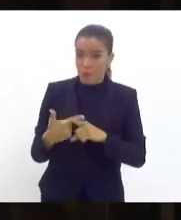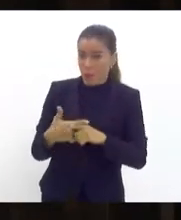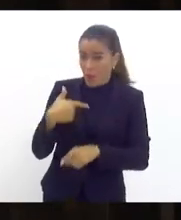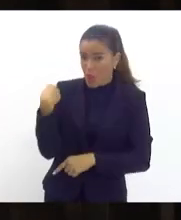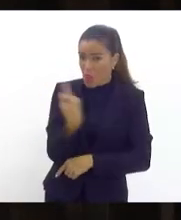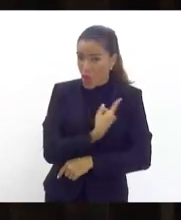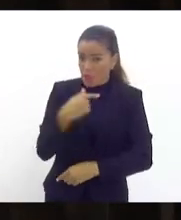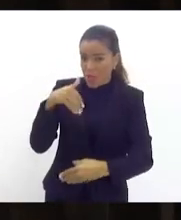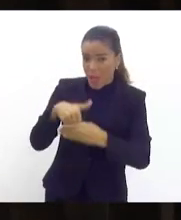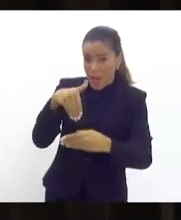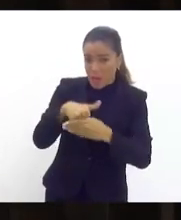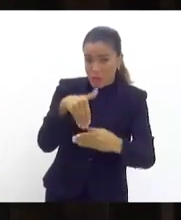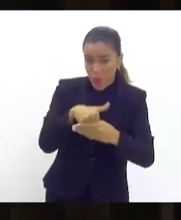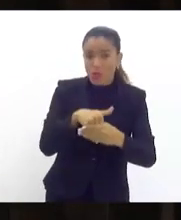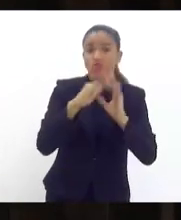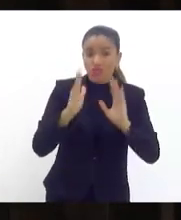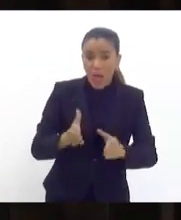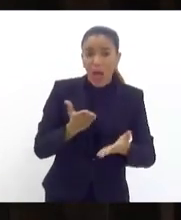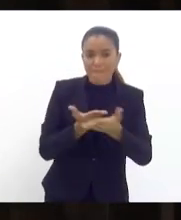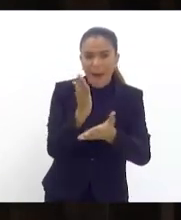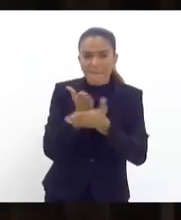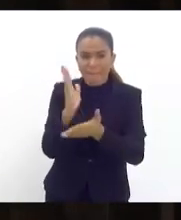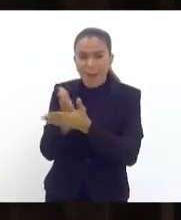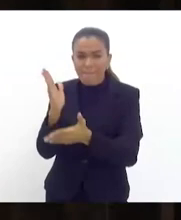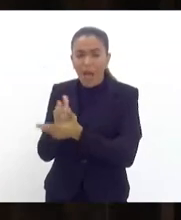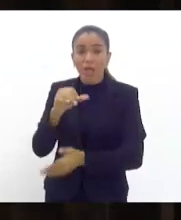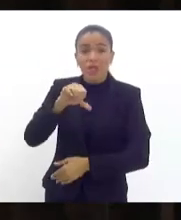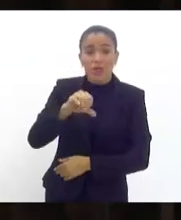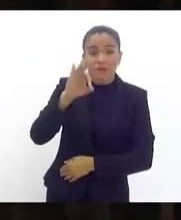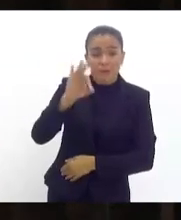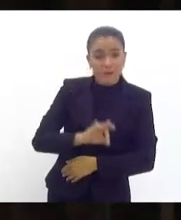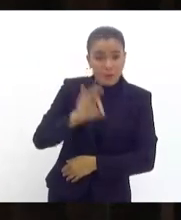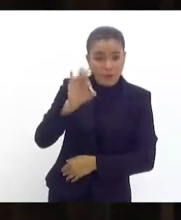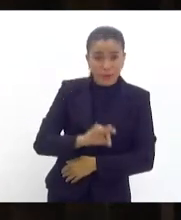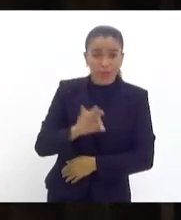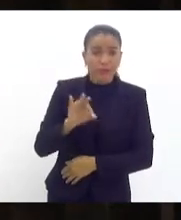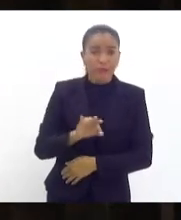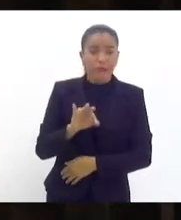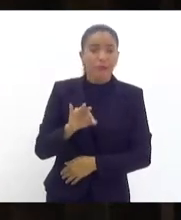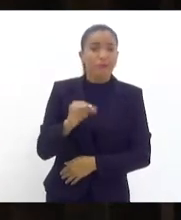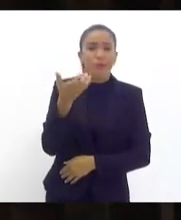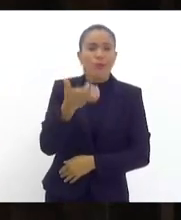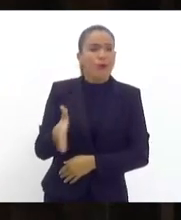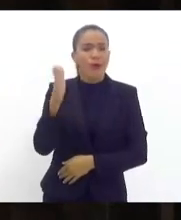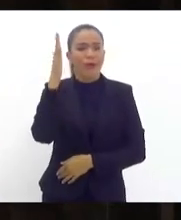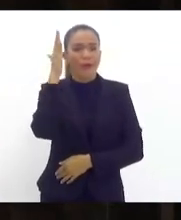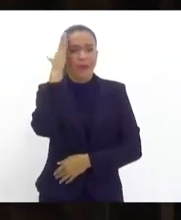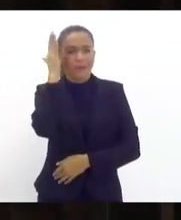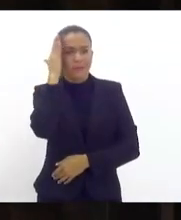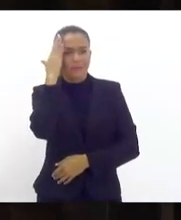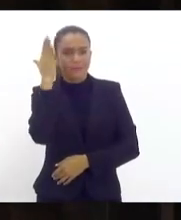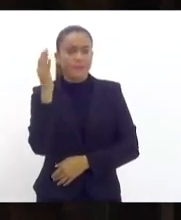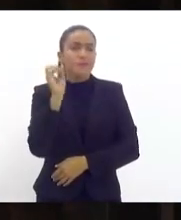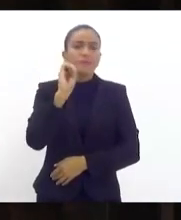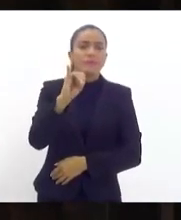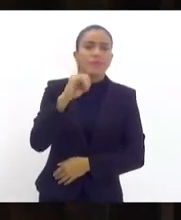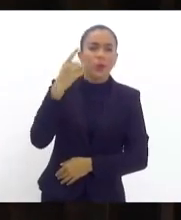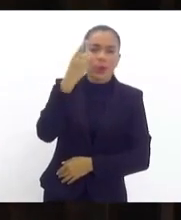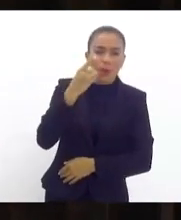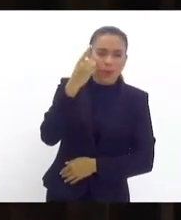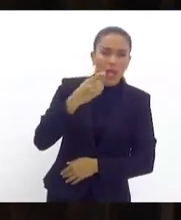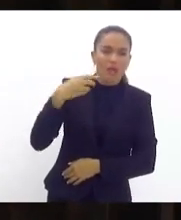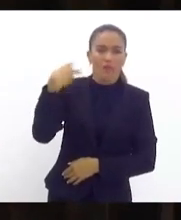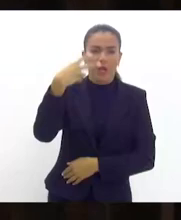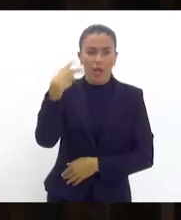eleitor depois que passa eleição ele não 90% dele não não quer saber se o parlamentar